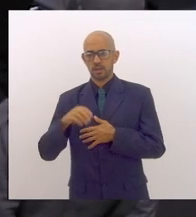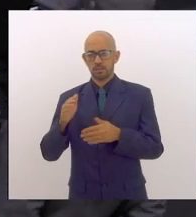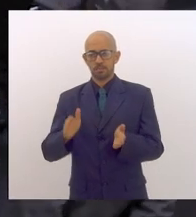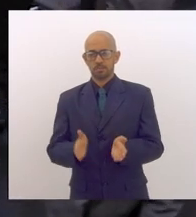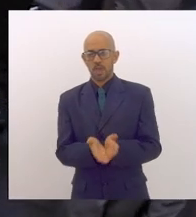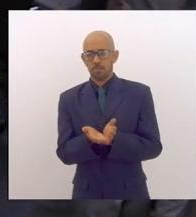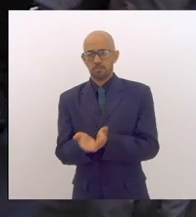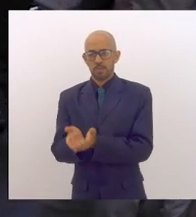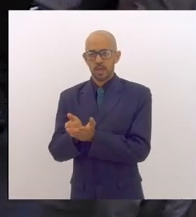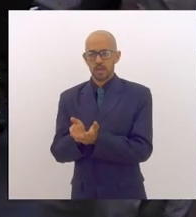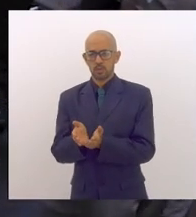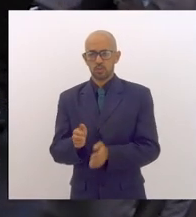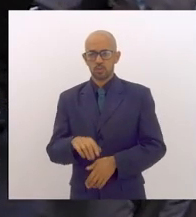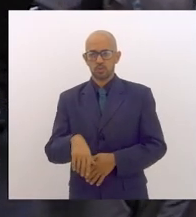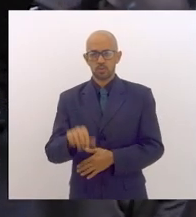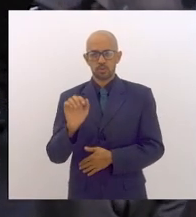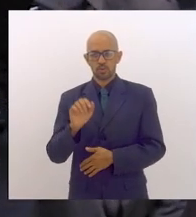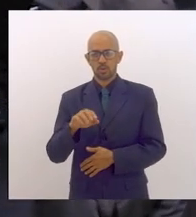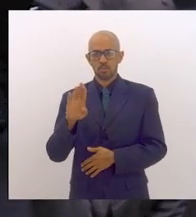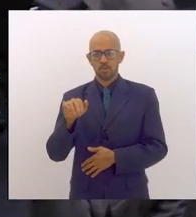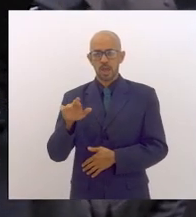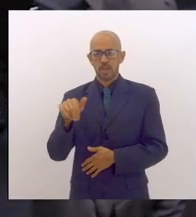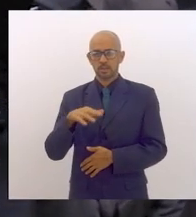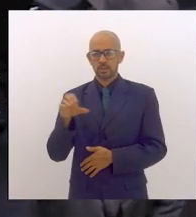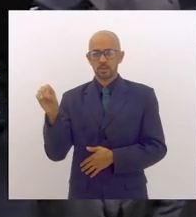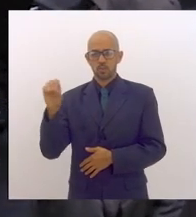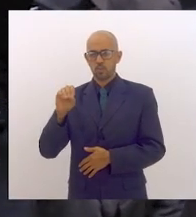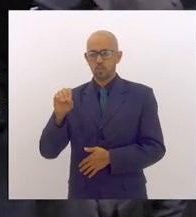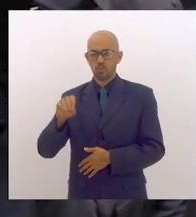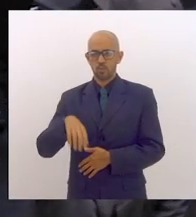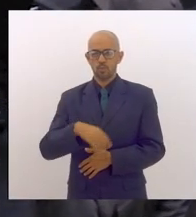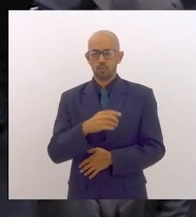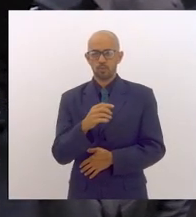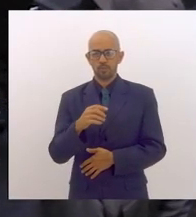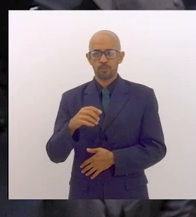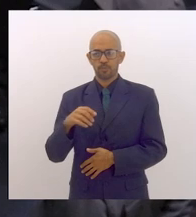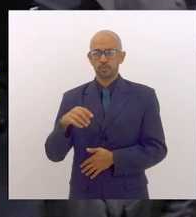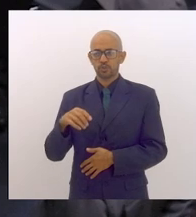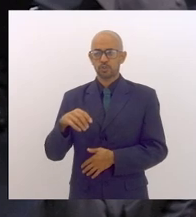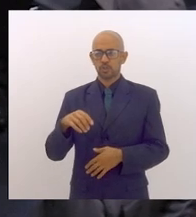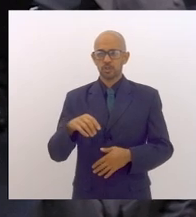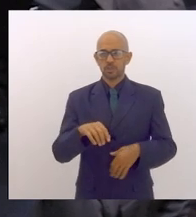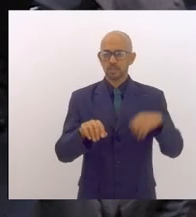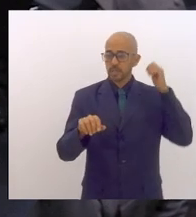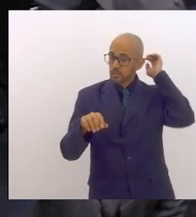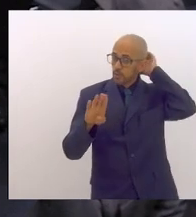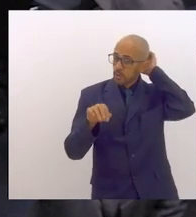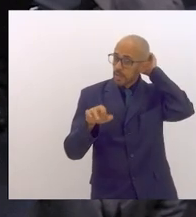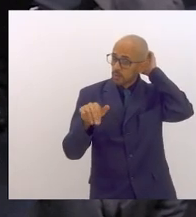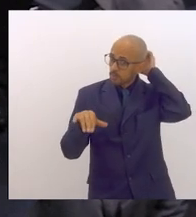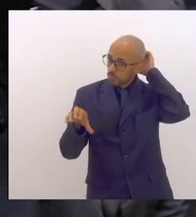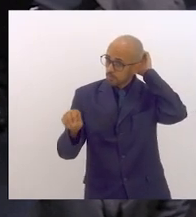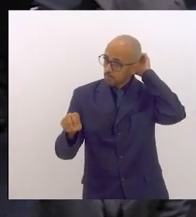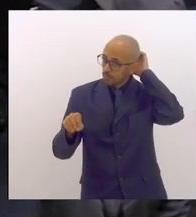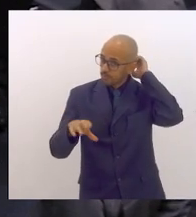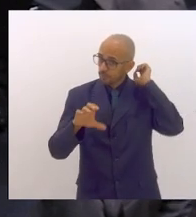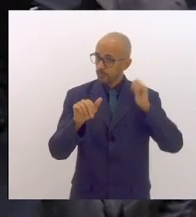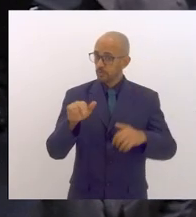Bebeto, deputado Brazão, deputado Bruno Dauari, deputado Carlos